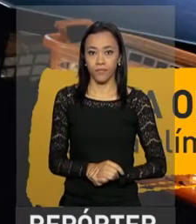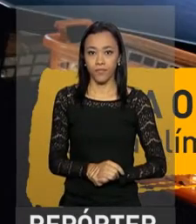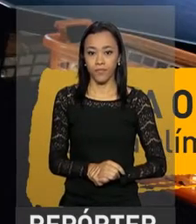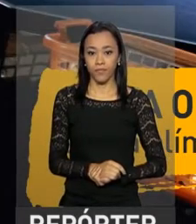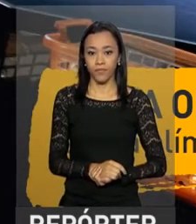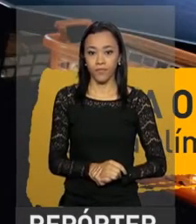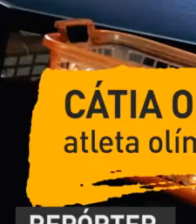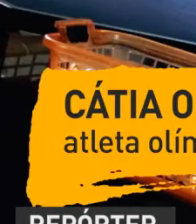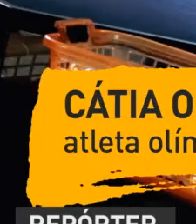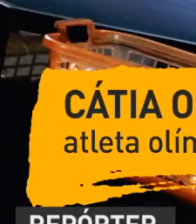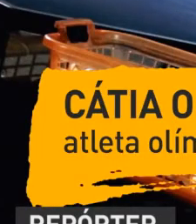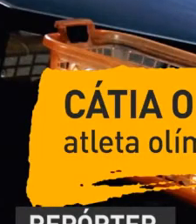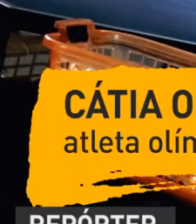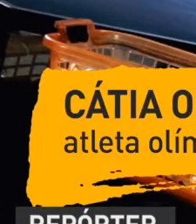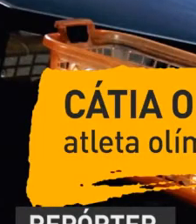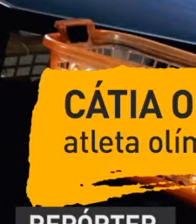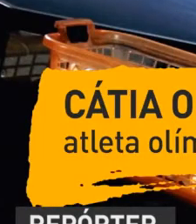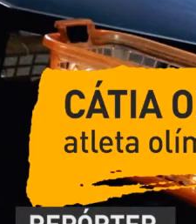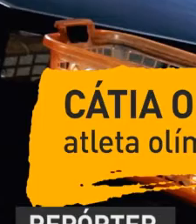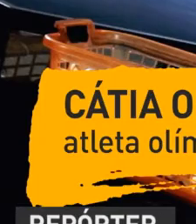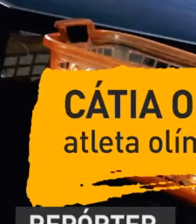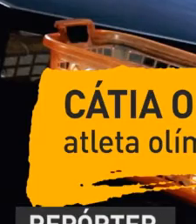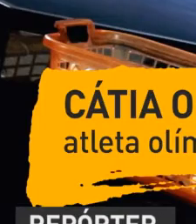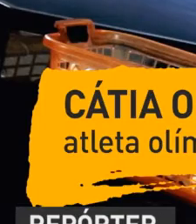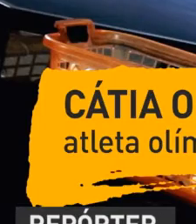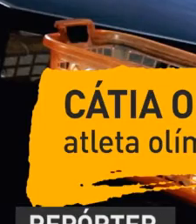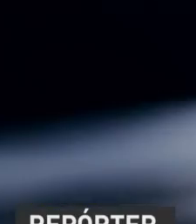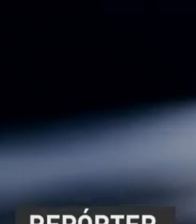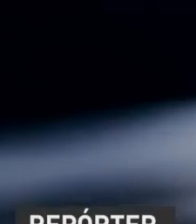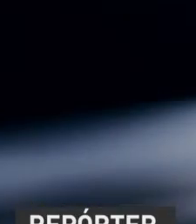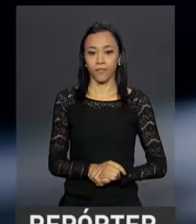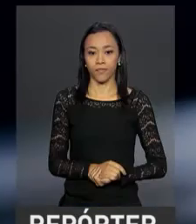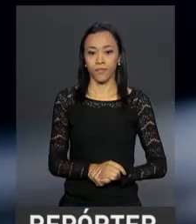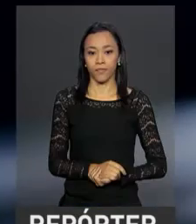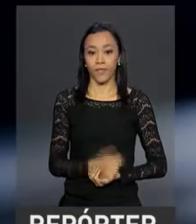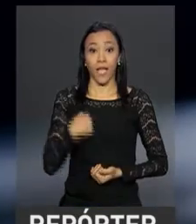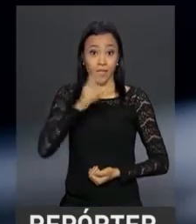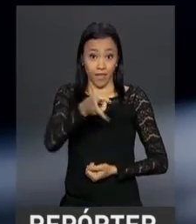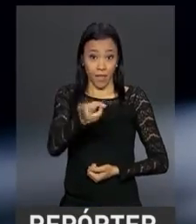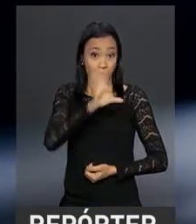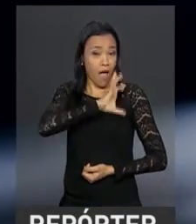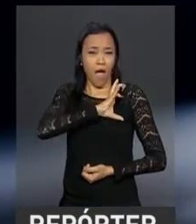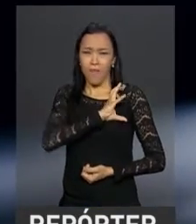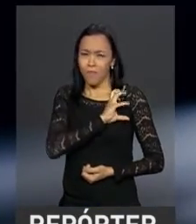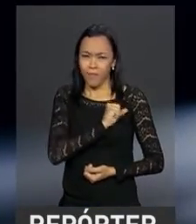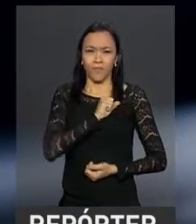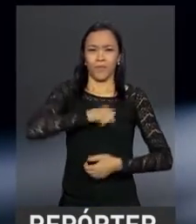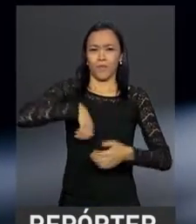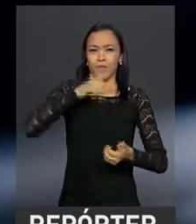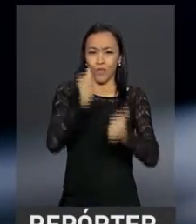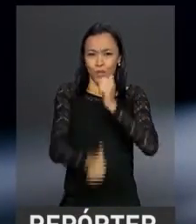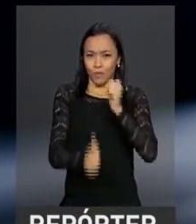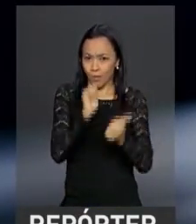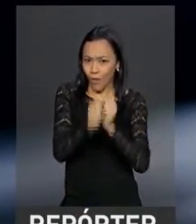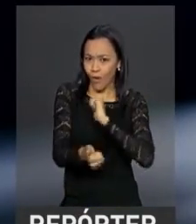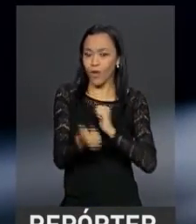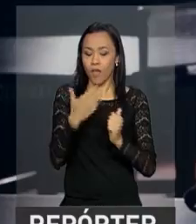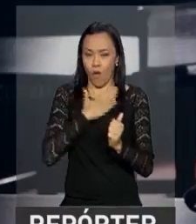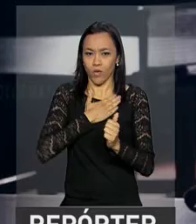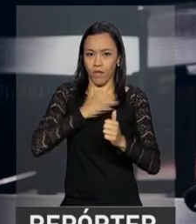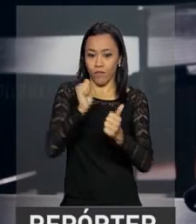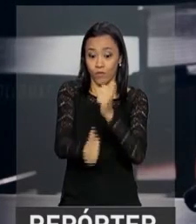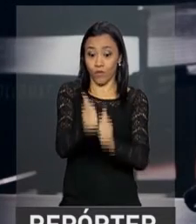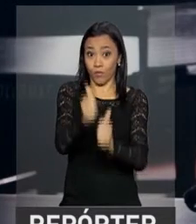eu sempre fui apaixonada pelo esporte qual antes do tênis de mesa entre do acidente jogar